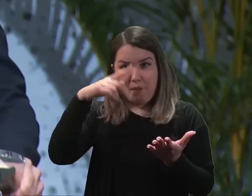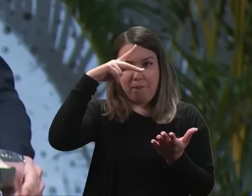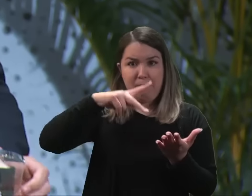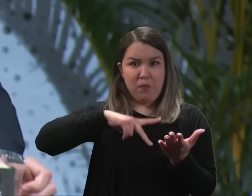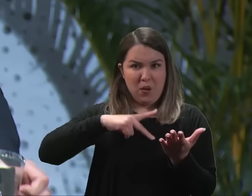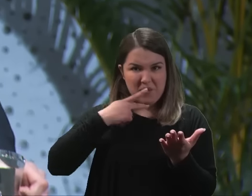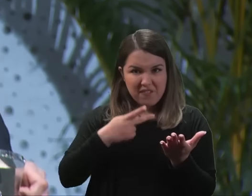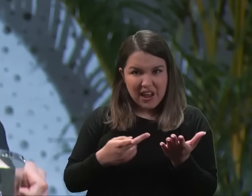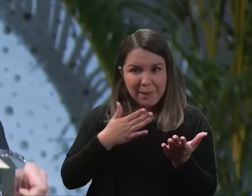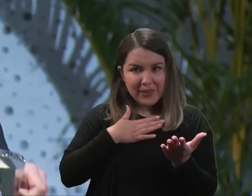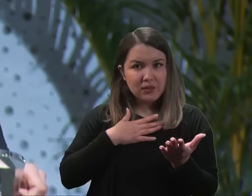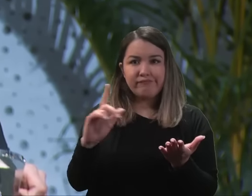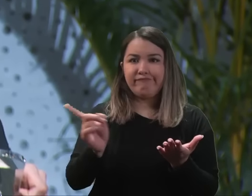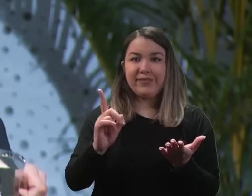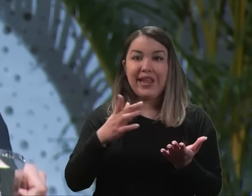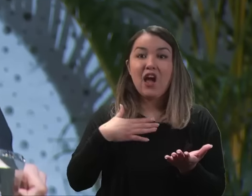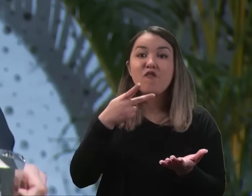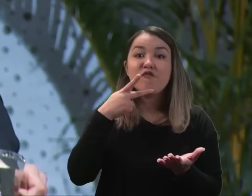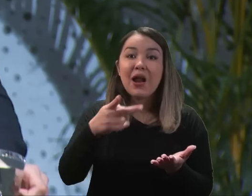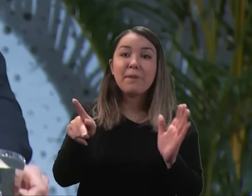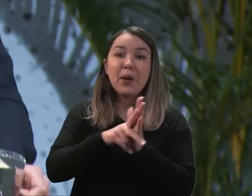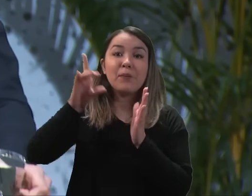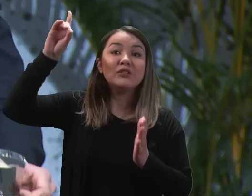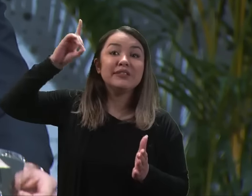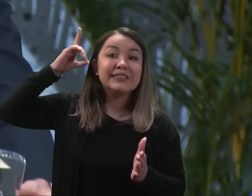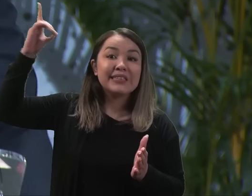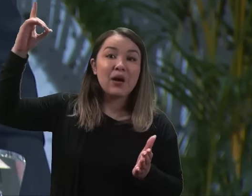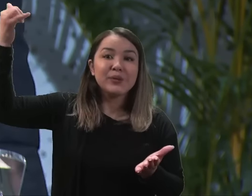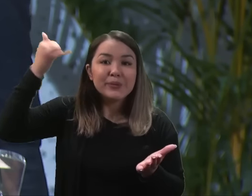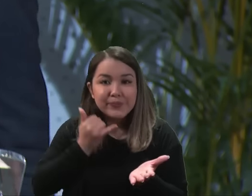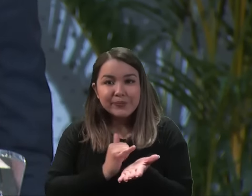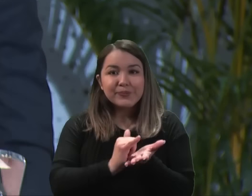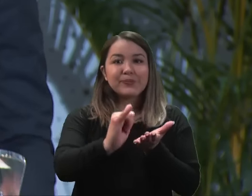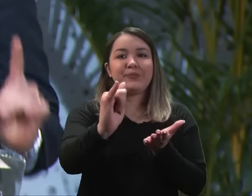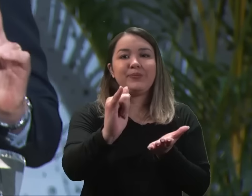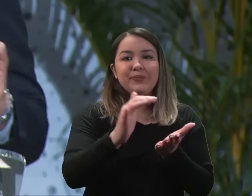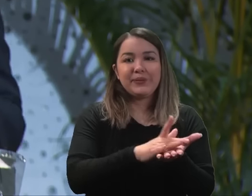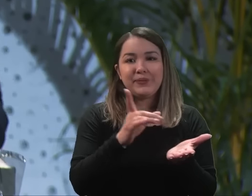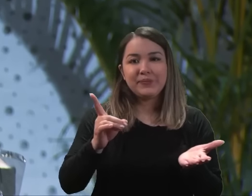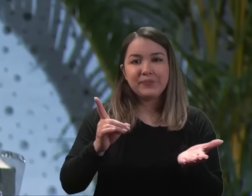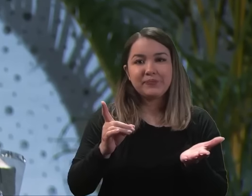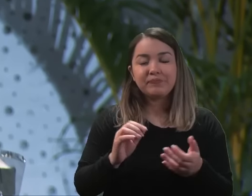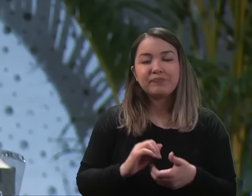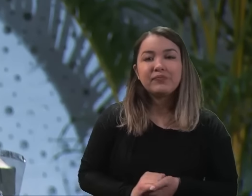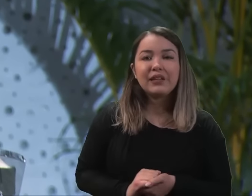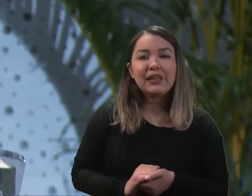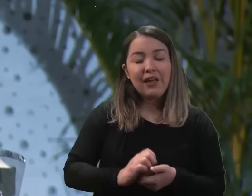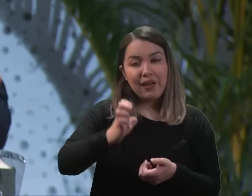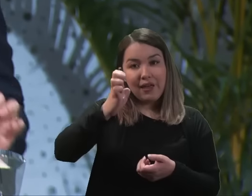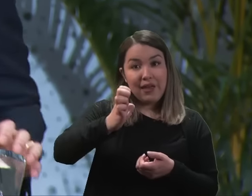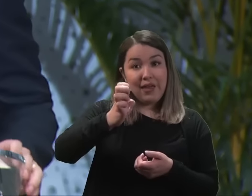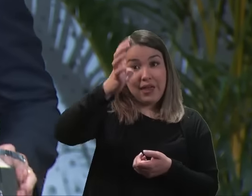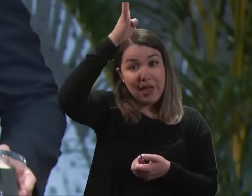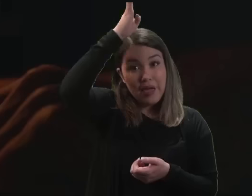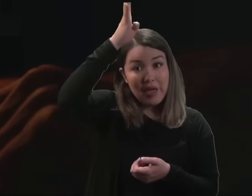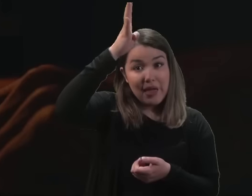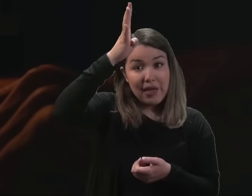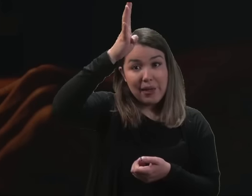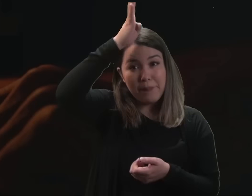se falarei do Senhor. Hebreus, capítulo 10, versículo 35 a 39 diz, portanto,